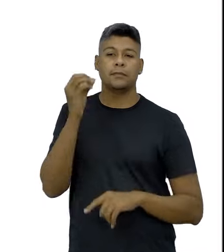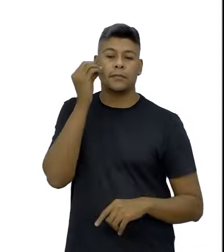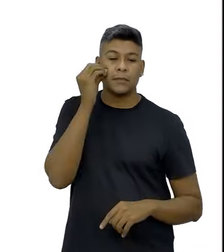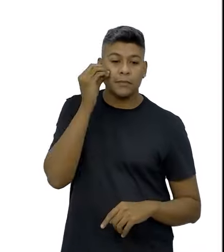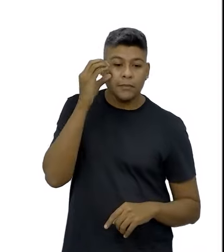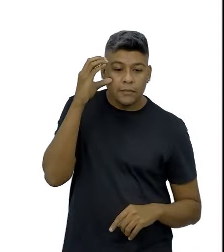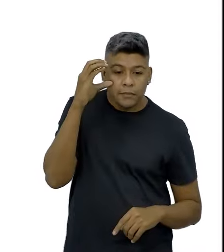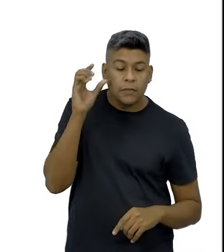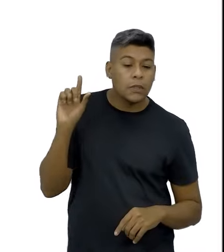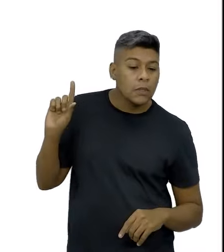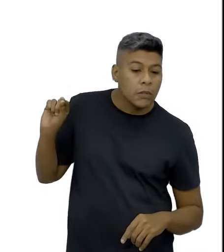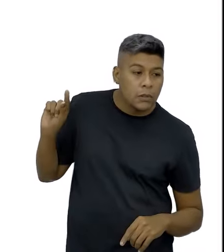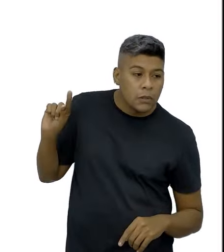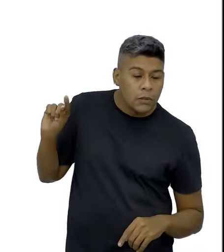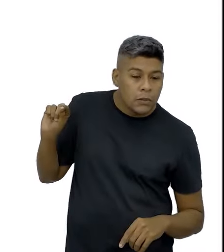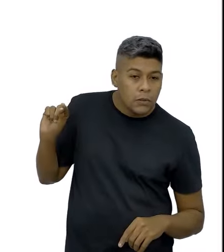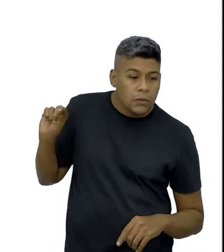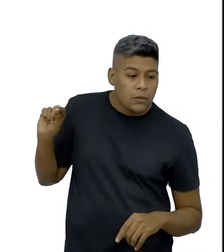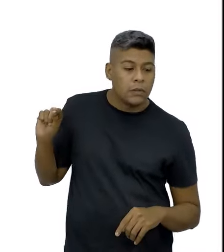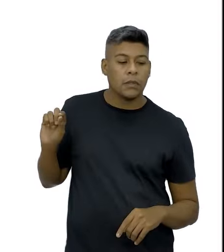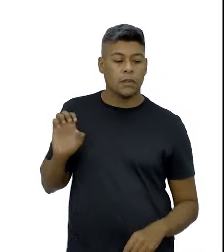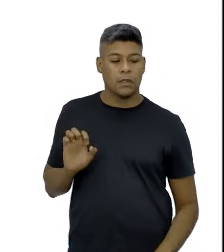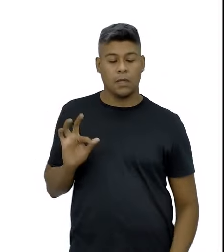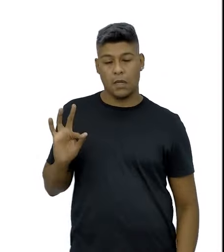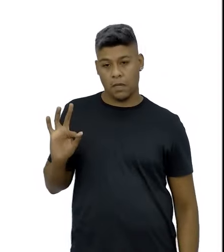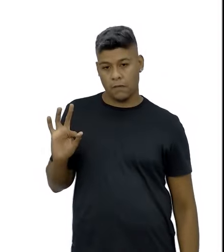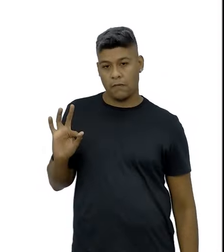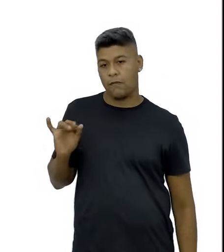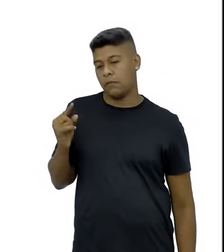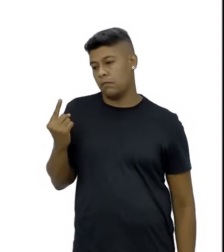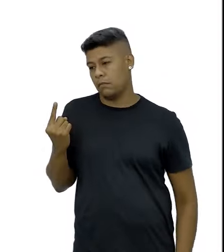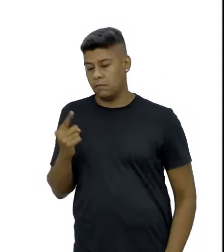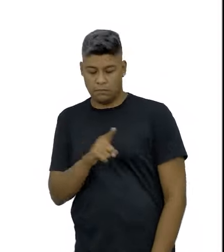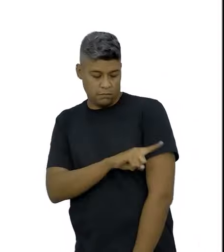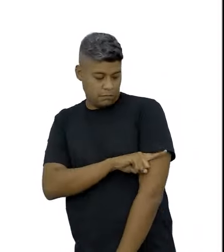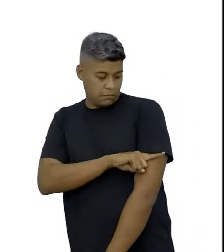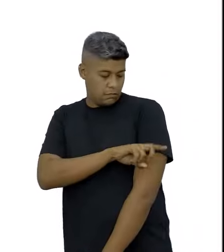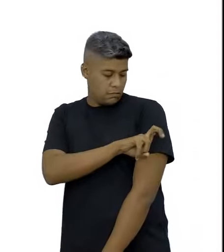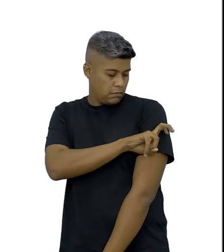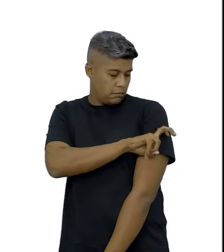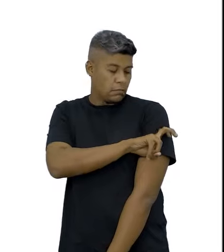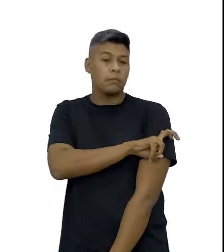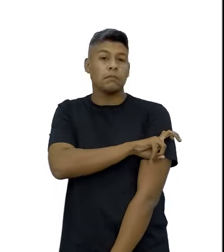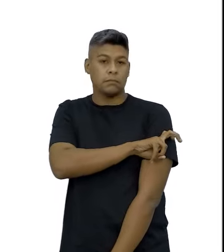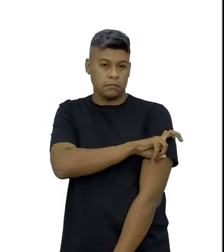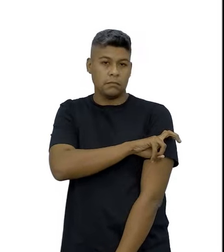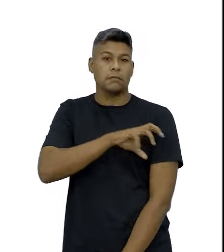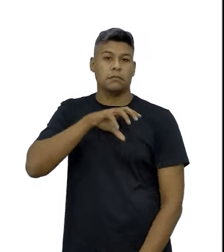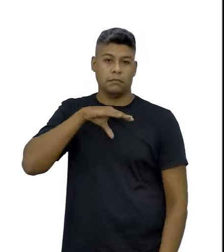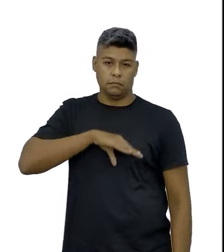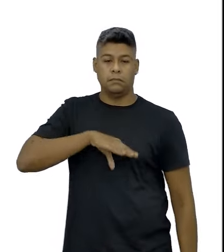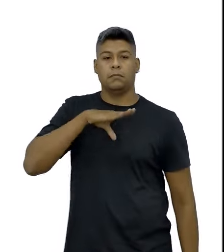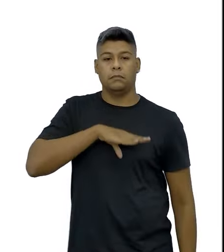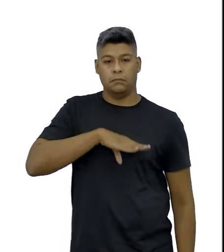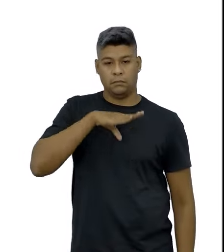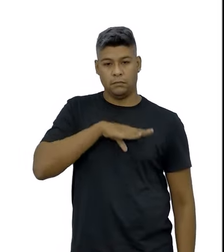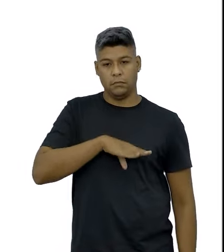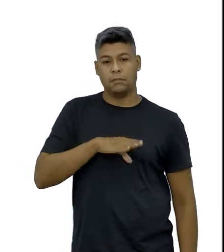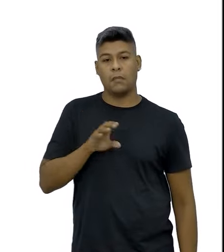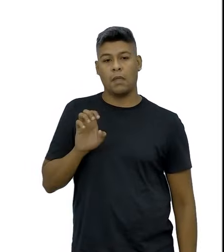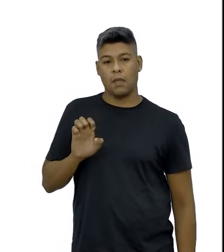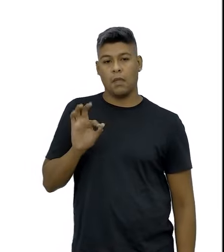conhecimento, que é a EF do 1º ao 5º de língua portuguesa, né, a EF